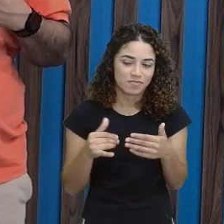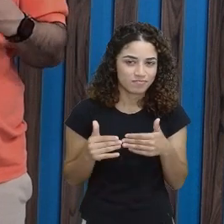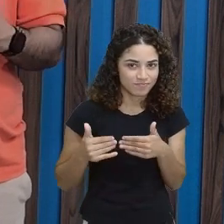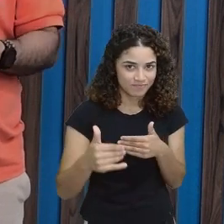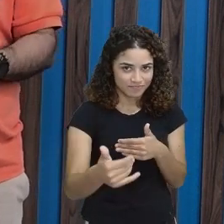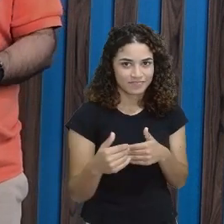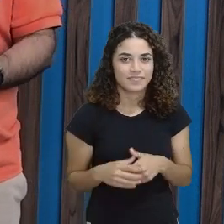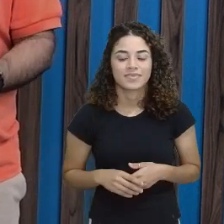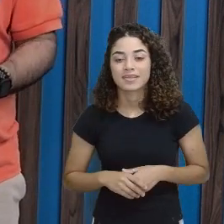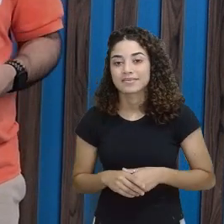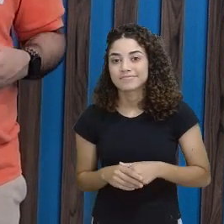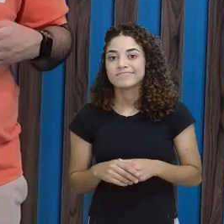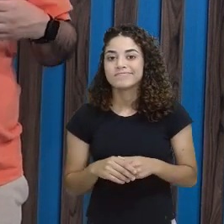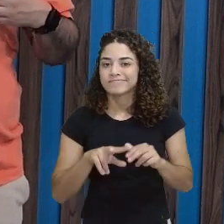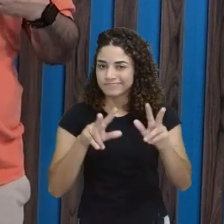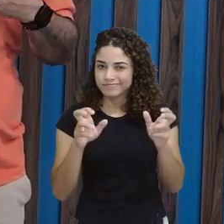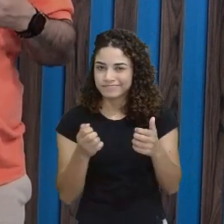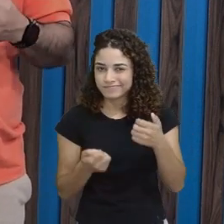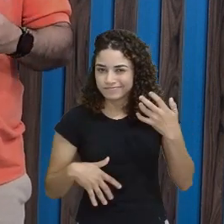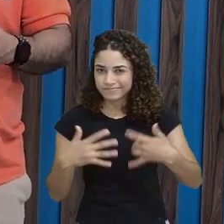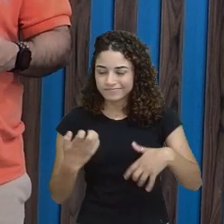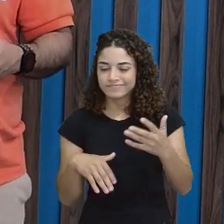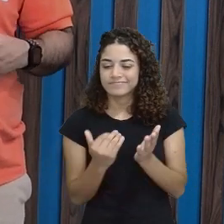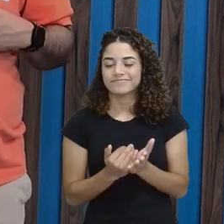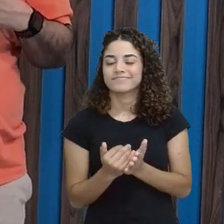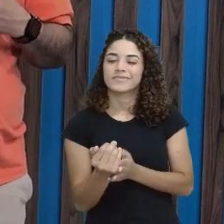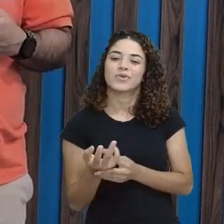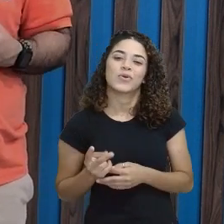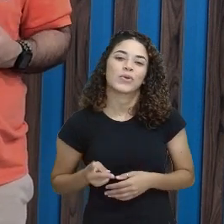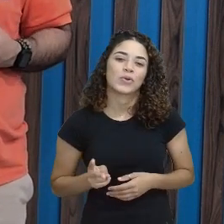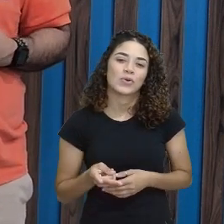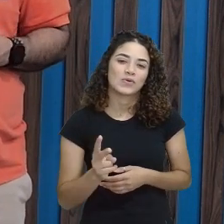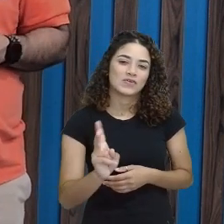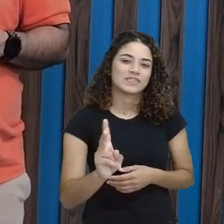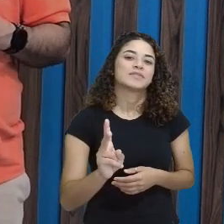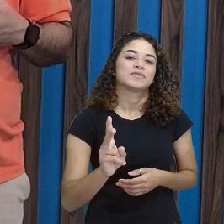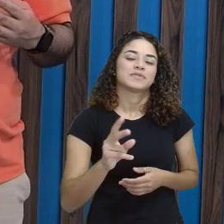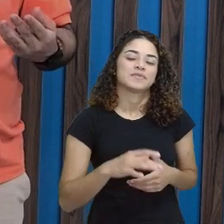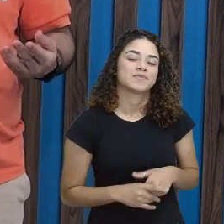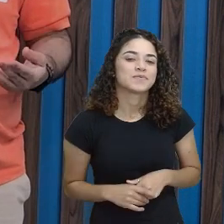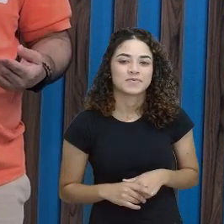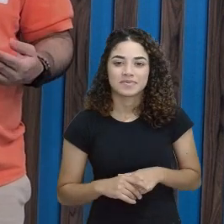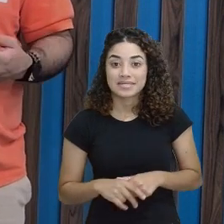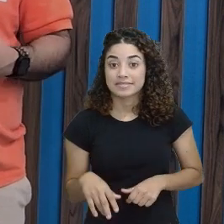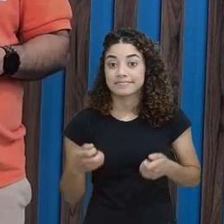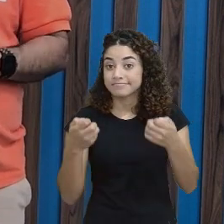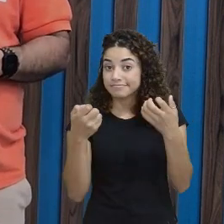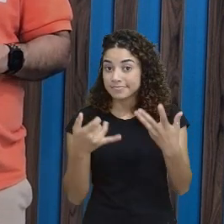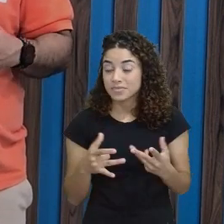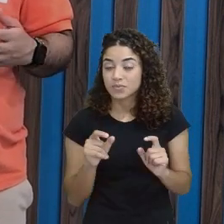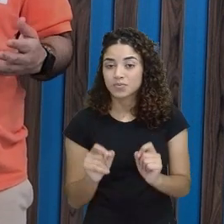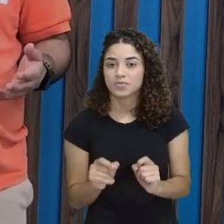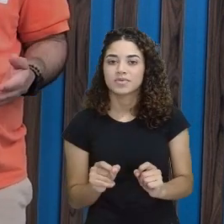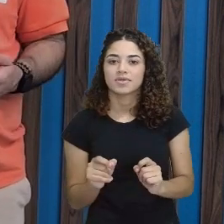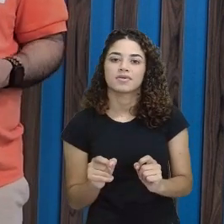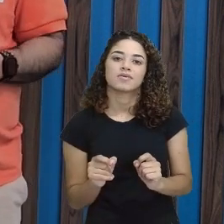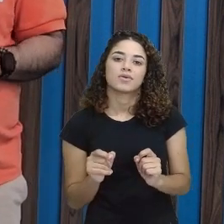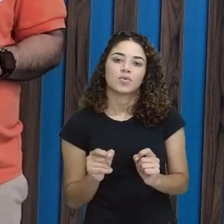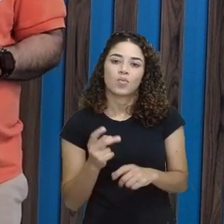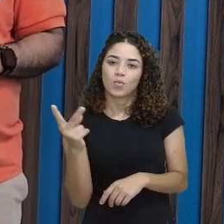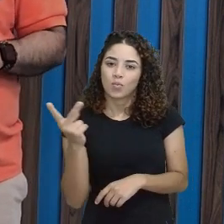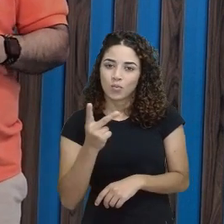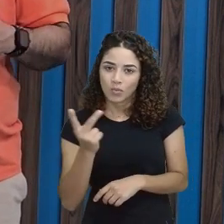Vamos introduzir o tema e a gente vai continuar falando sobre ele, esse que será o último bloco, né,